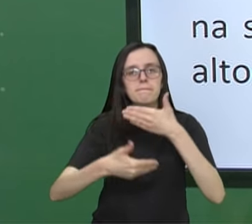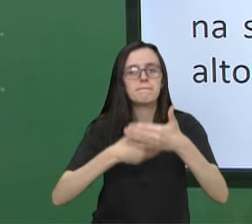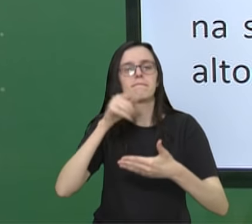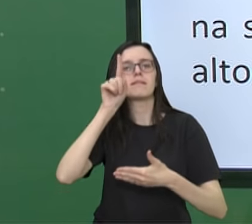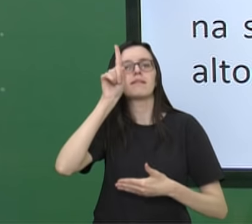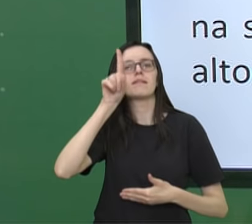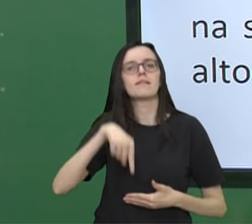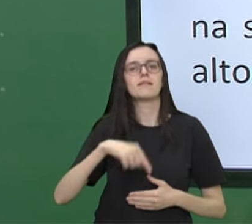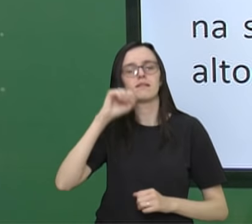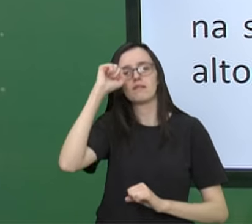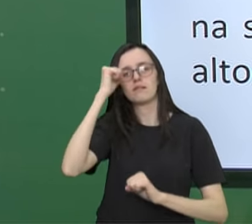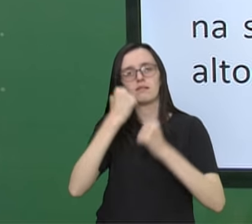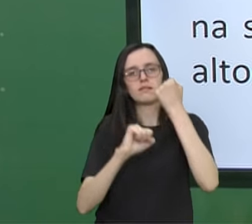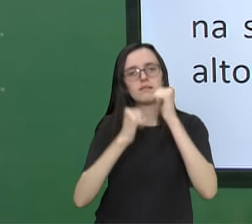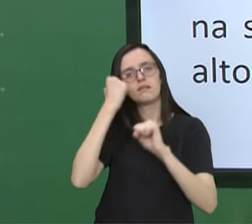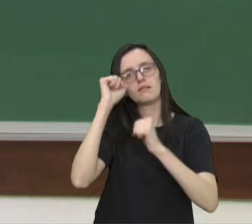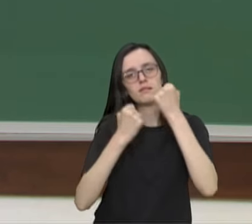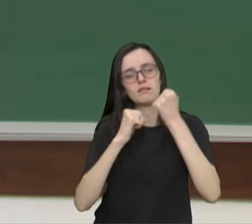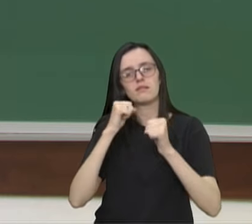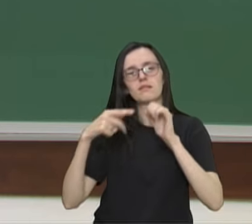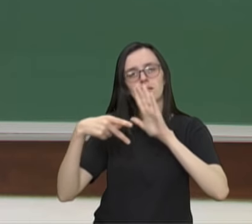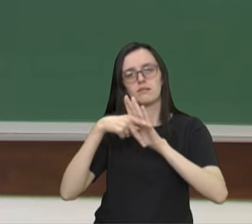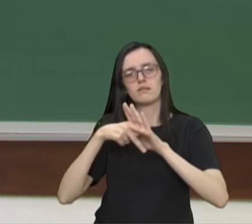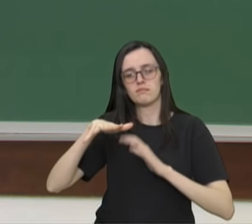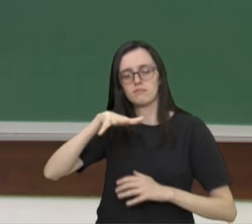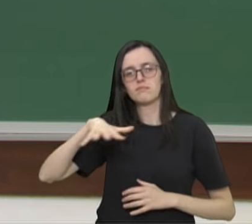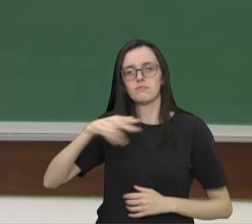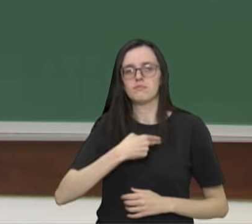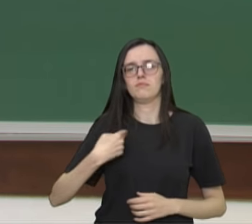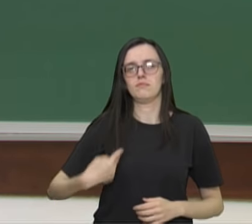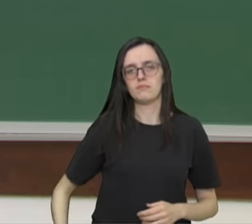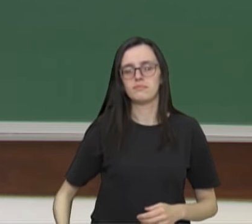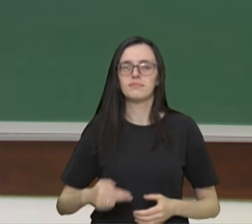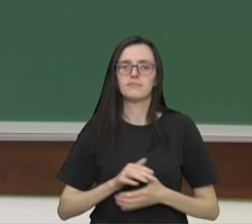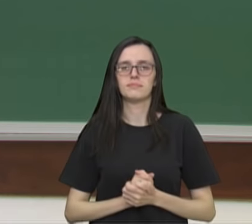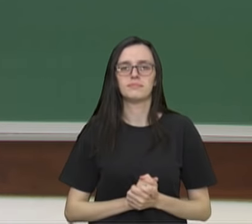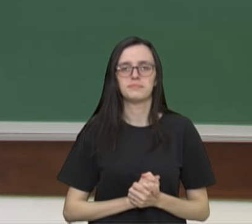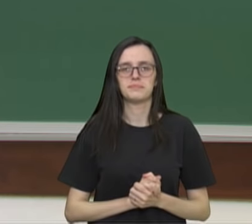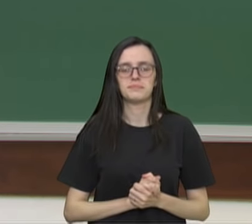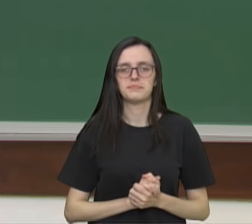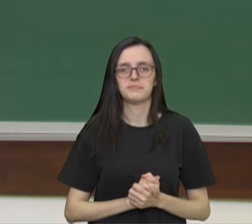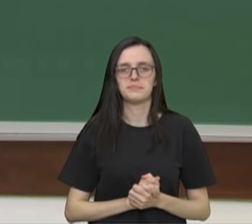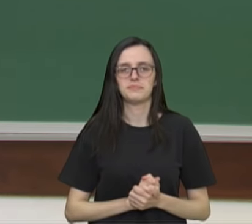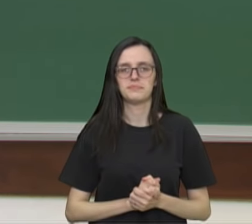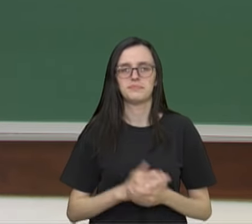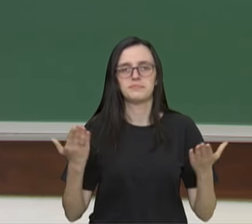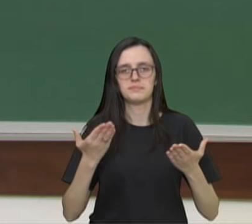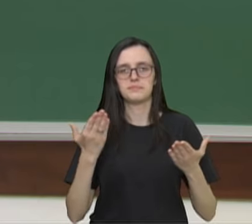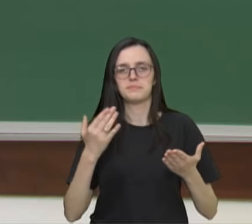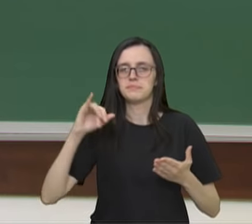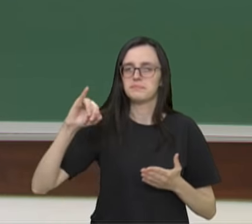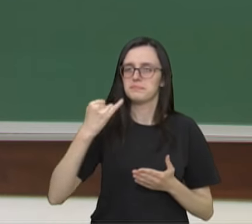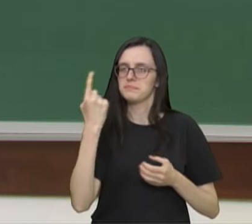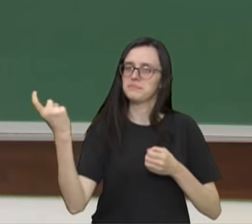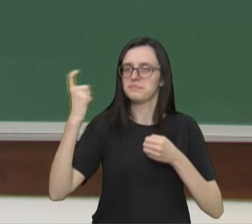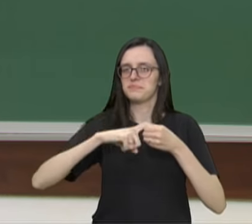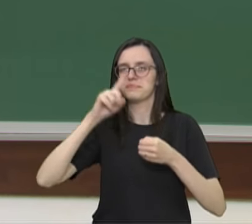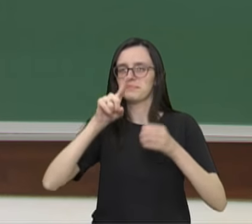é industrial do território chinês tá ok então vamos lá para mais um